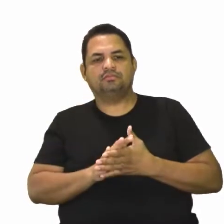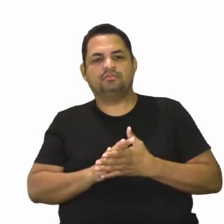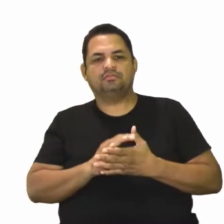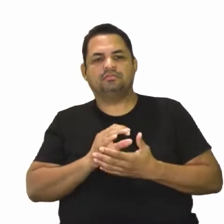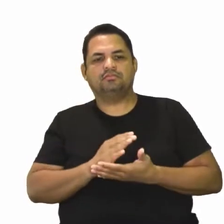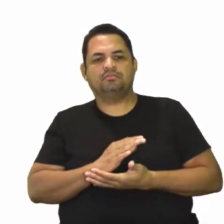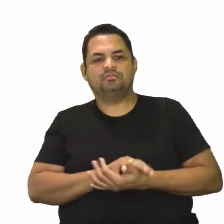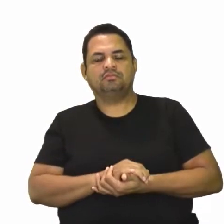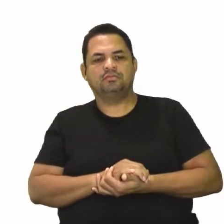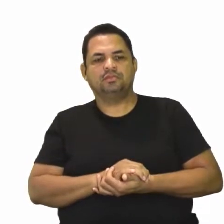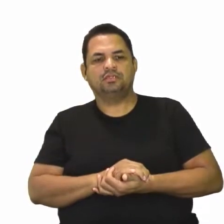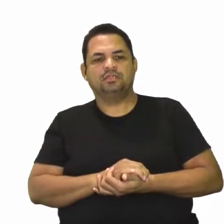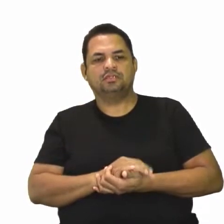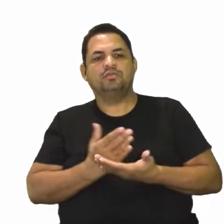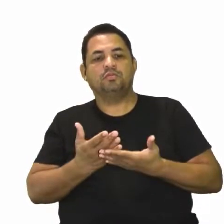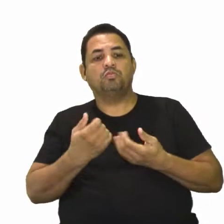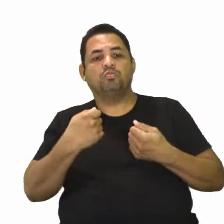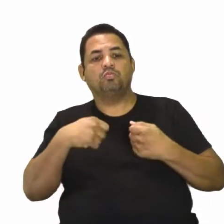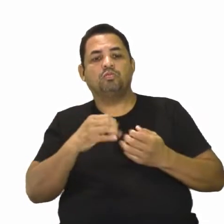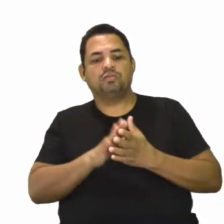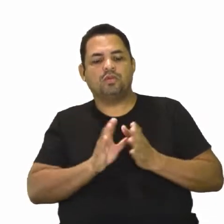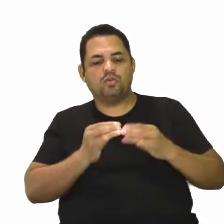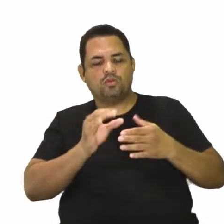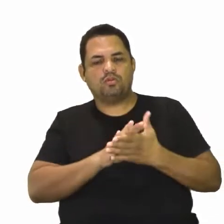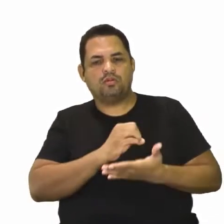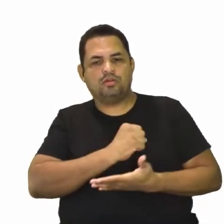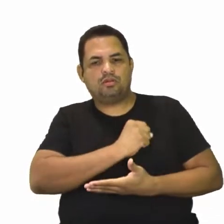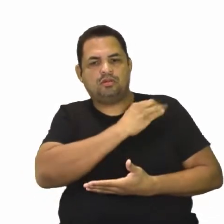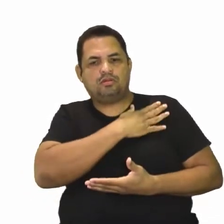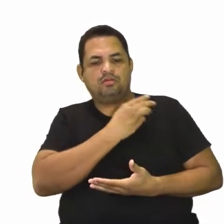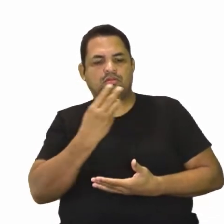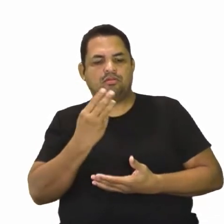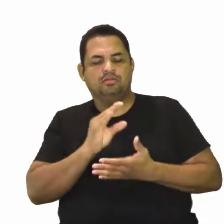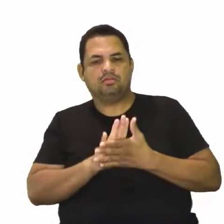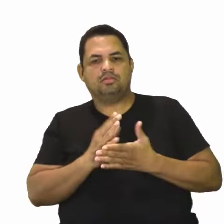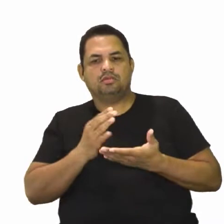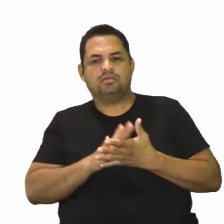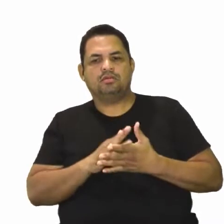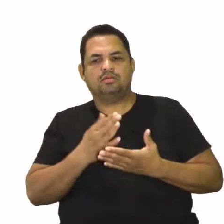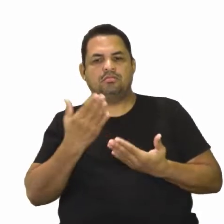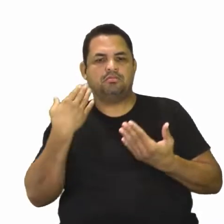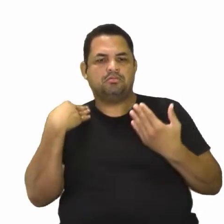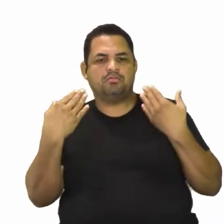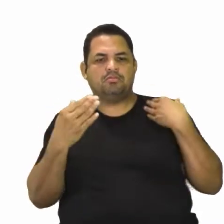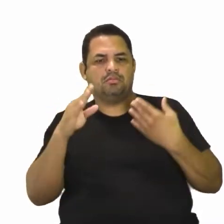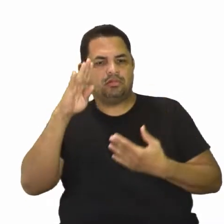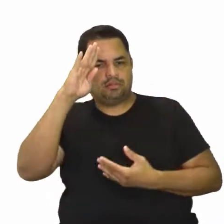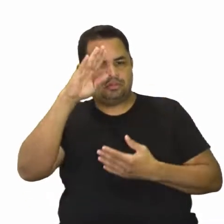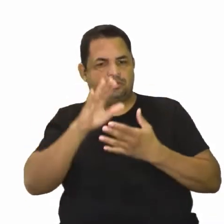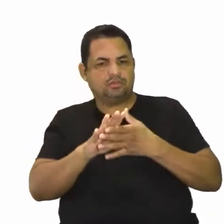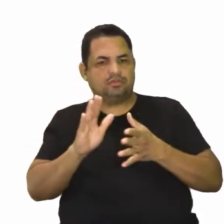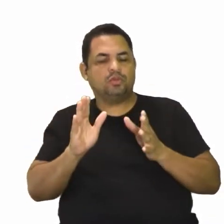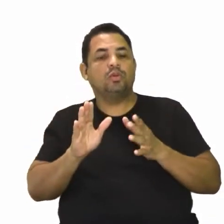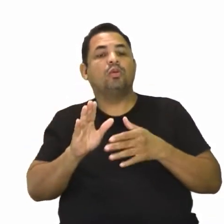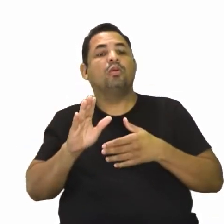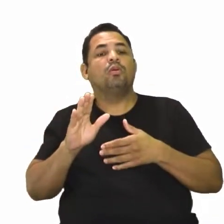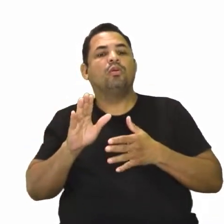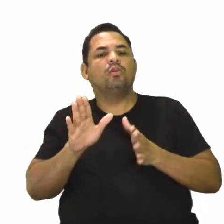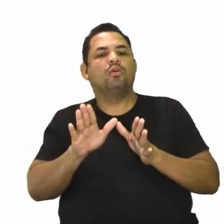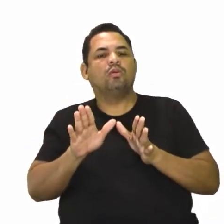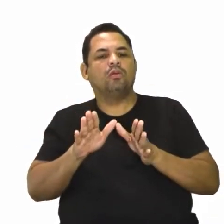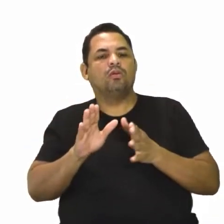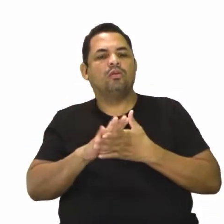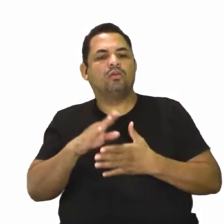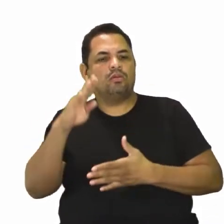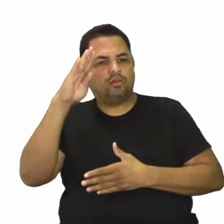Exército é exercido por uma junta militar de 3 armas, Marinha, Exército e Aeronáutica, devido à desconfiança